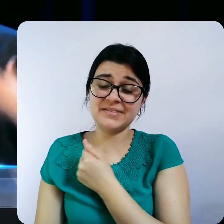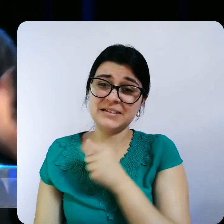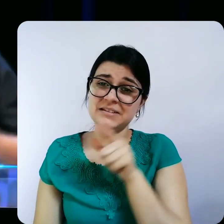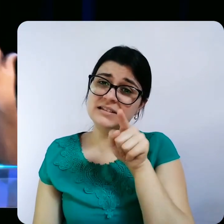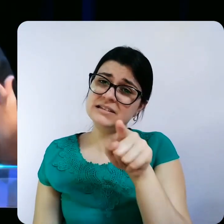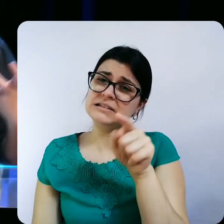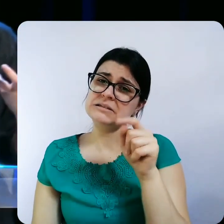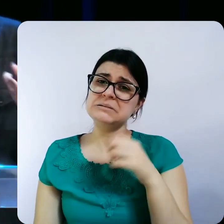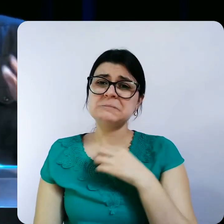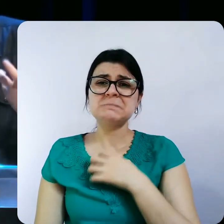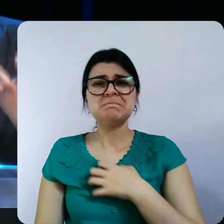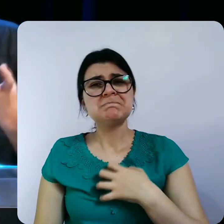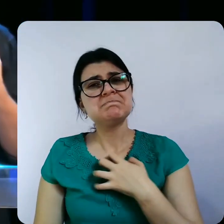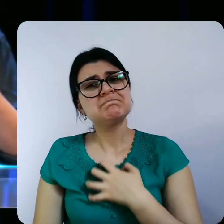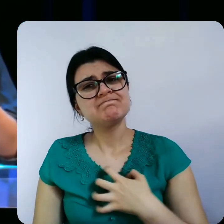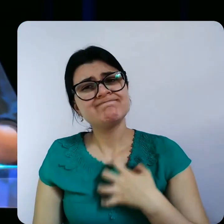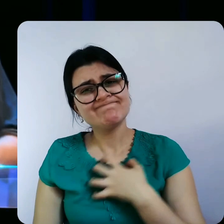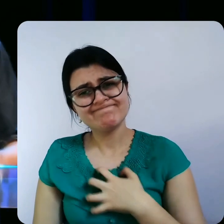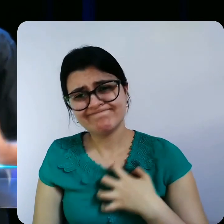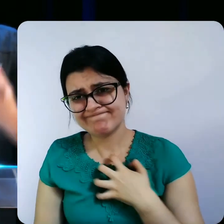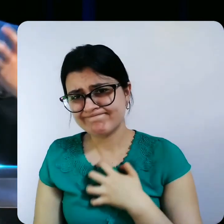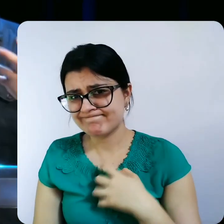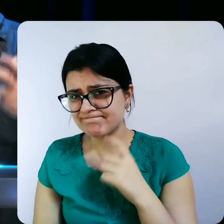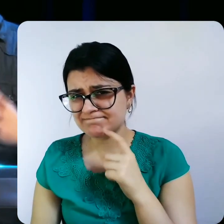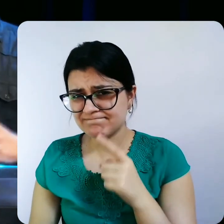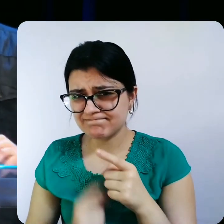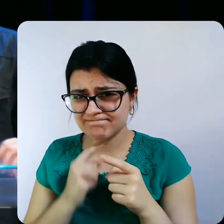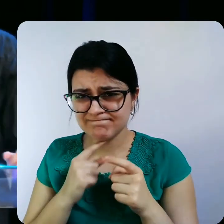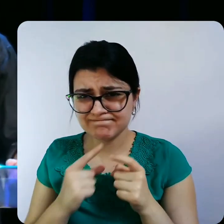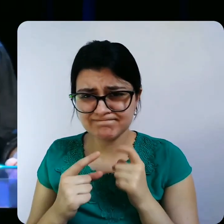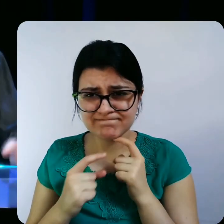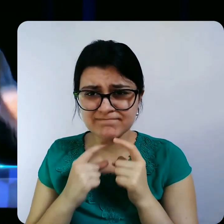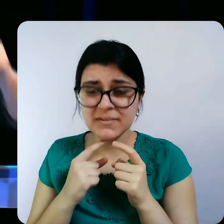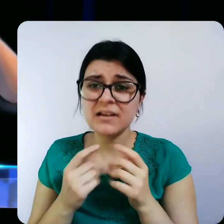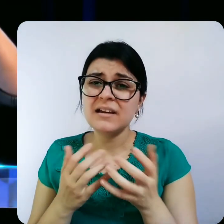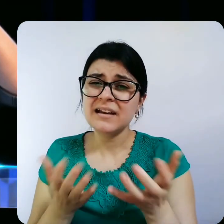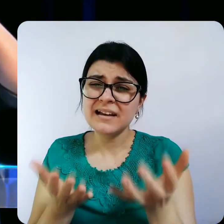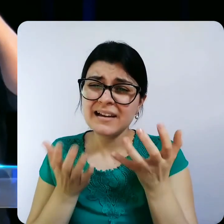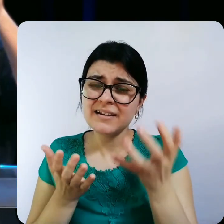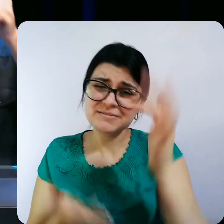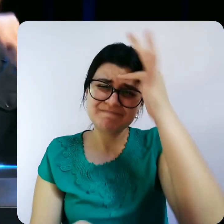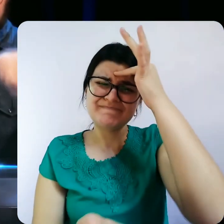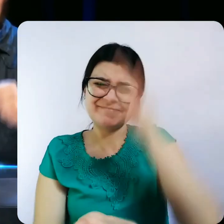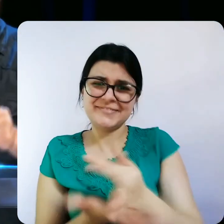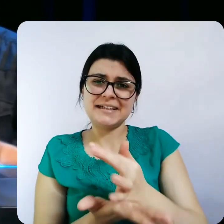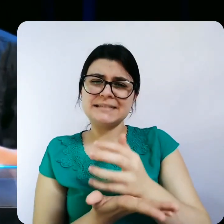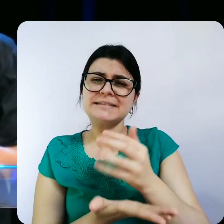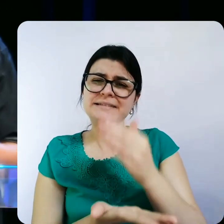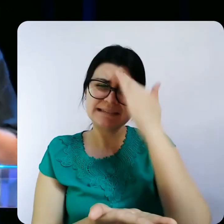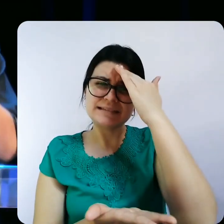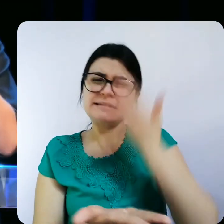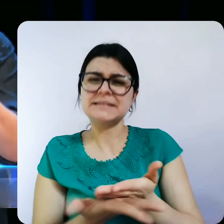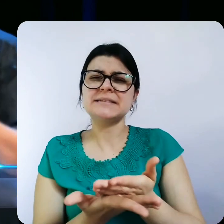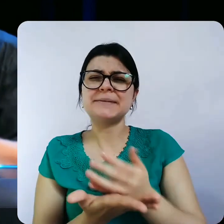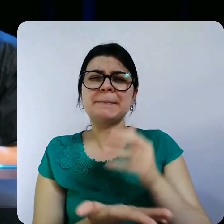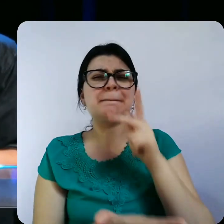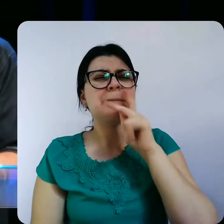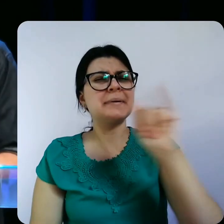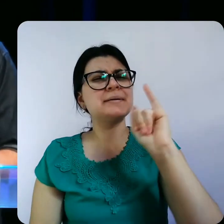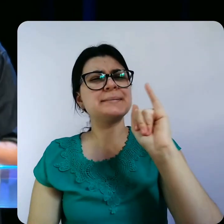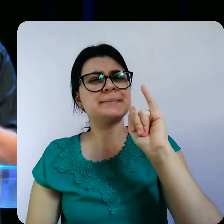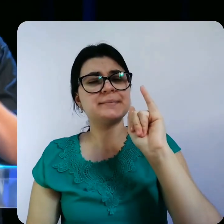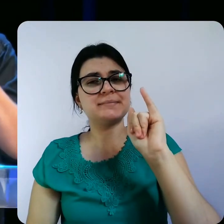querendo ser, eu quero ter essa certeza e essa fé, que Ele é meu Pai. Feche seus olhos e ore comigo. Faça essa